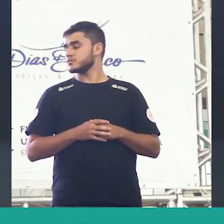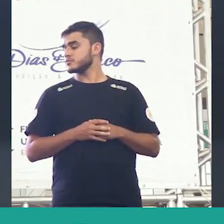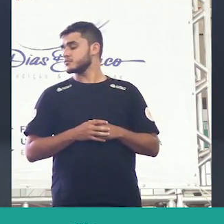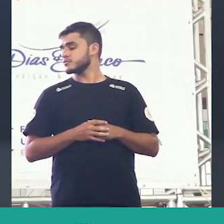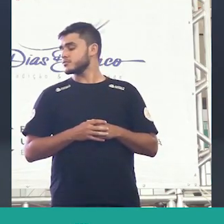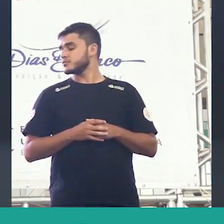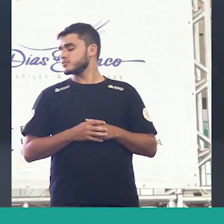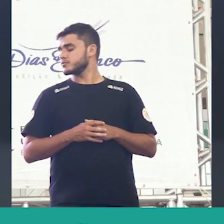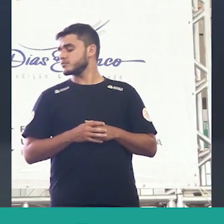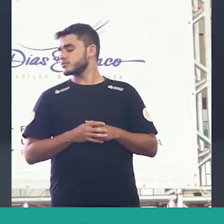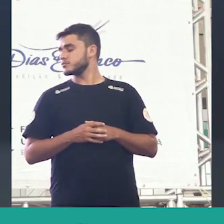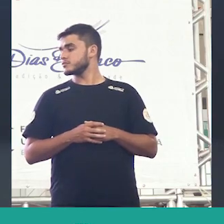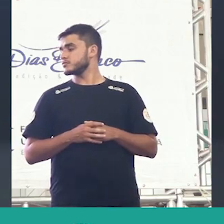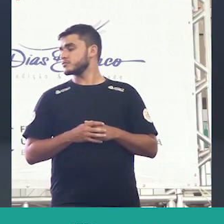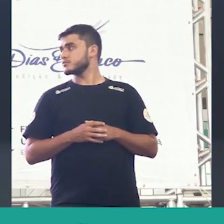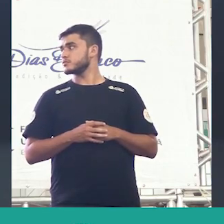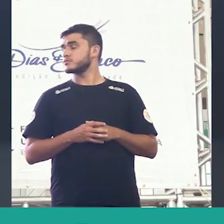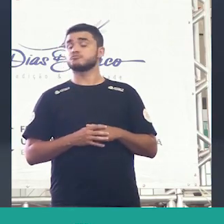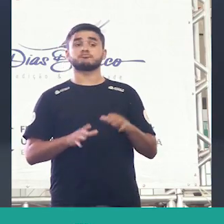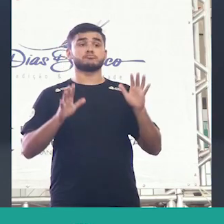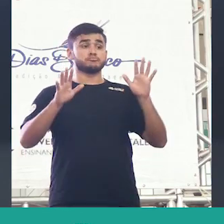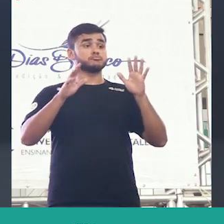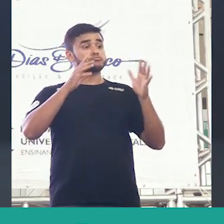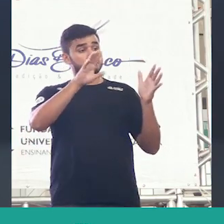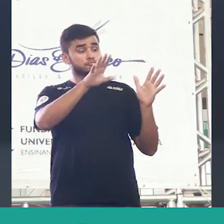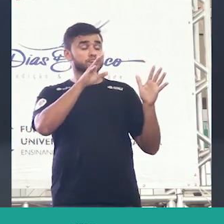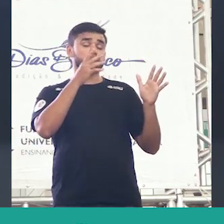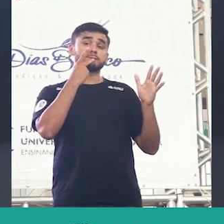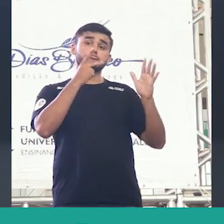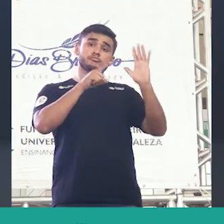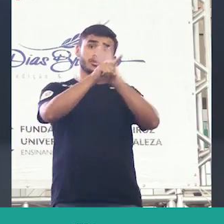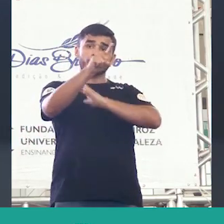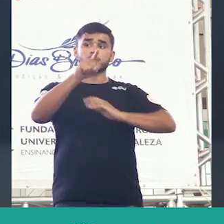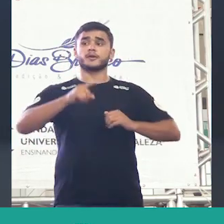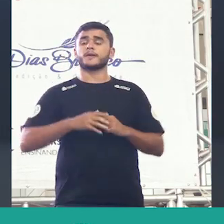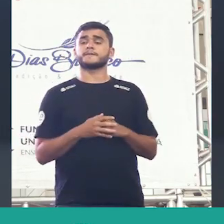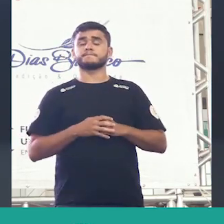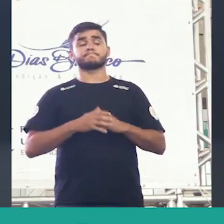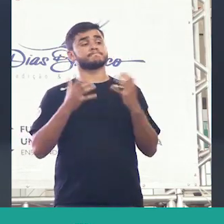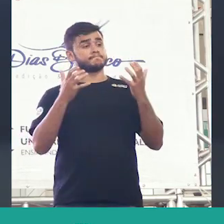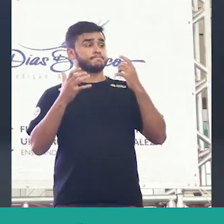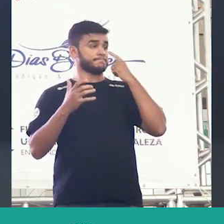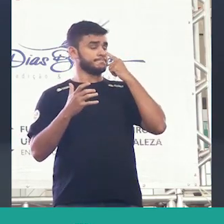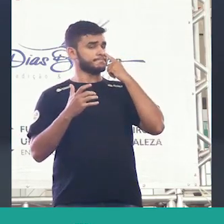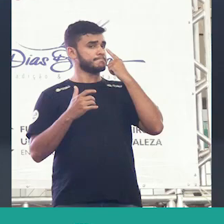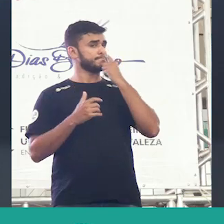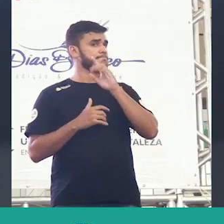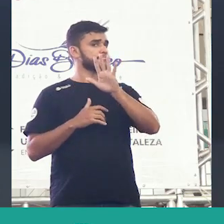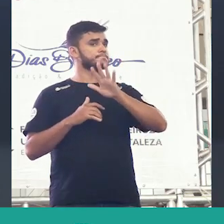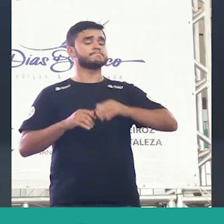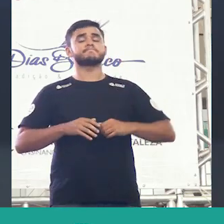Presta atenção. Pessoal, me responde uma coisa. Eu quero